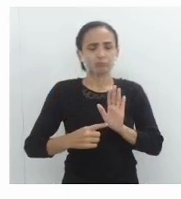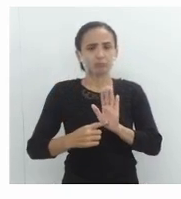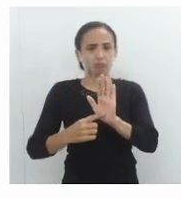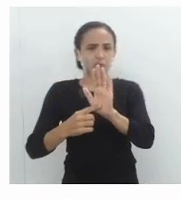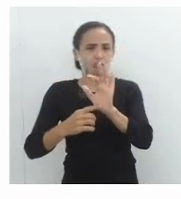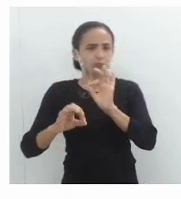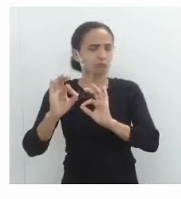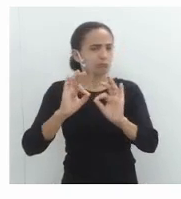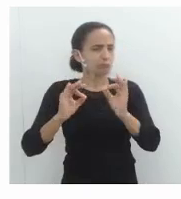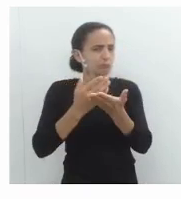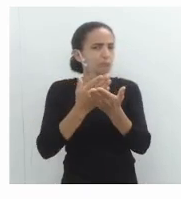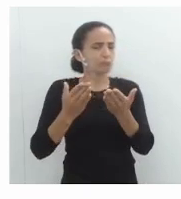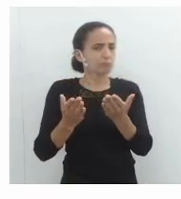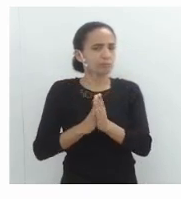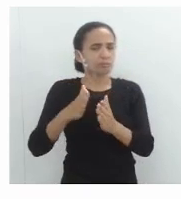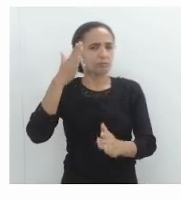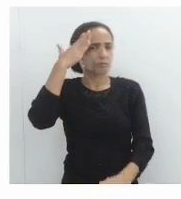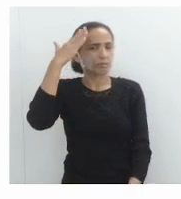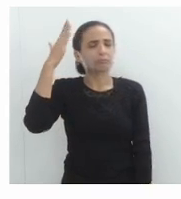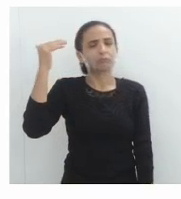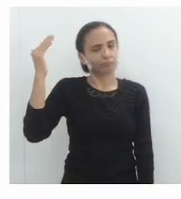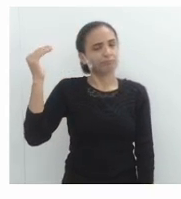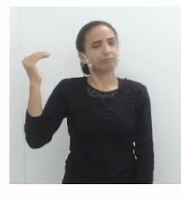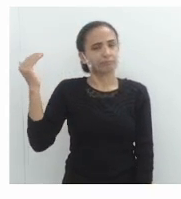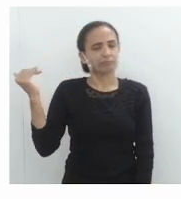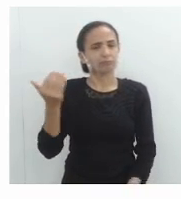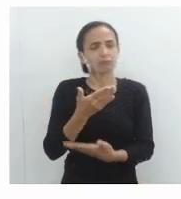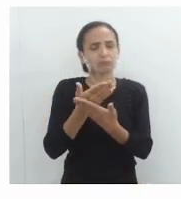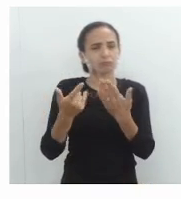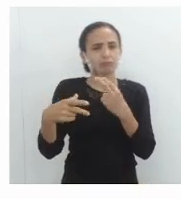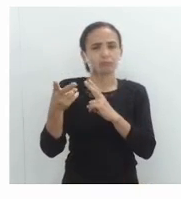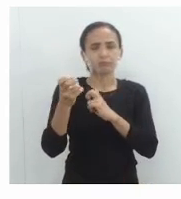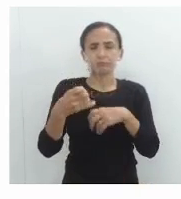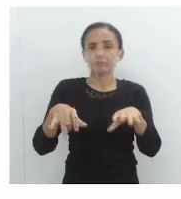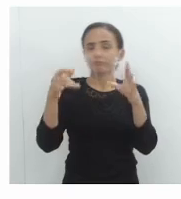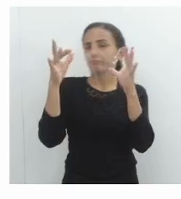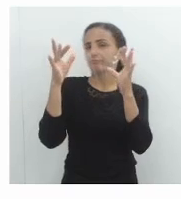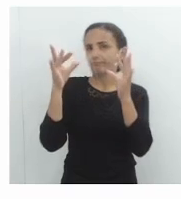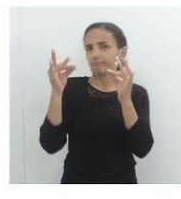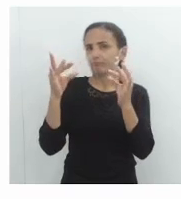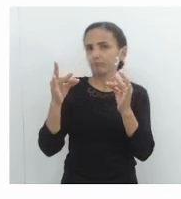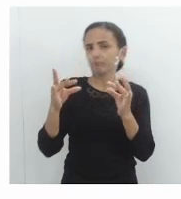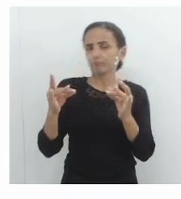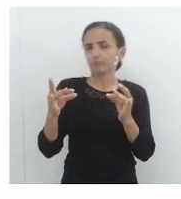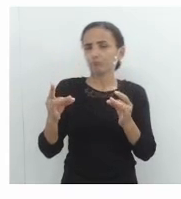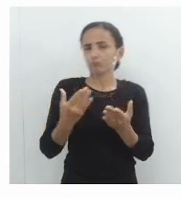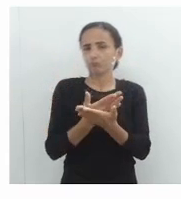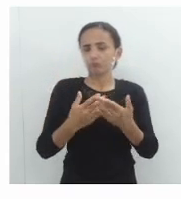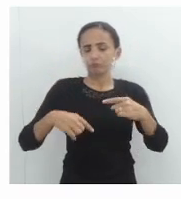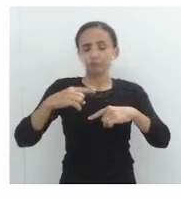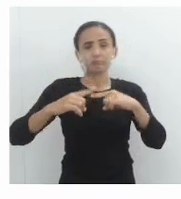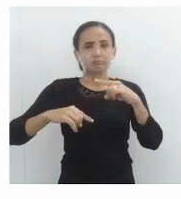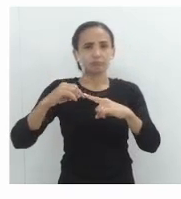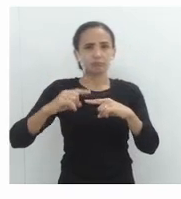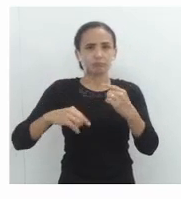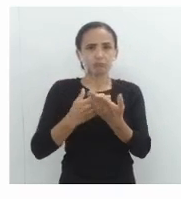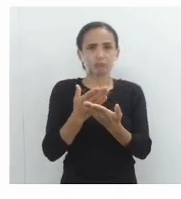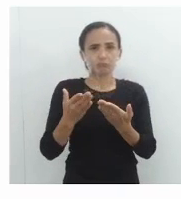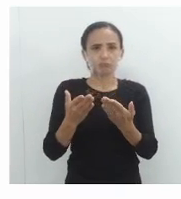grande sucesso, então, de Ohata, você pode observar aí os seus elementos da tridimensionalidade.